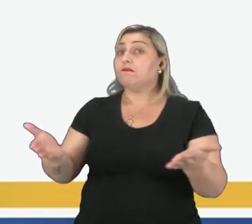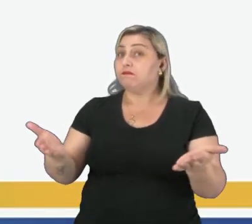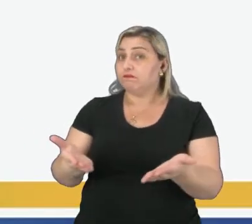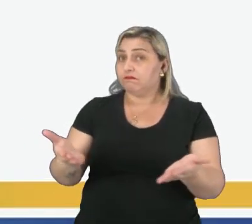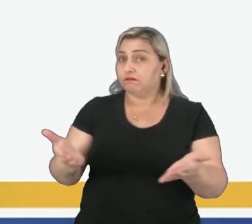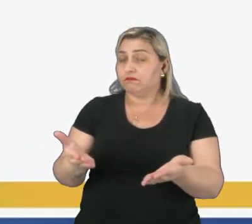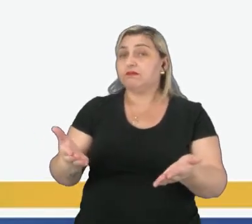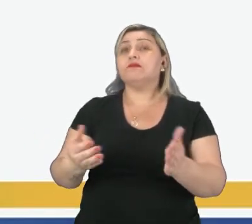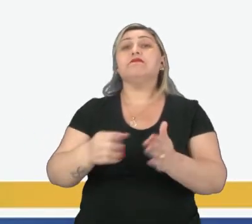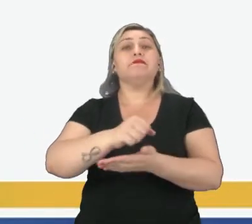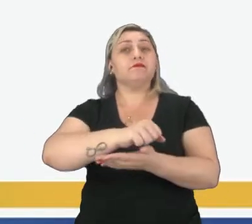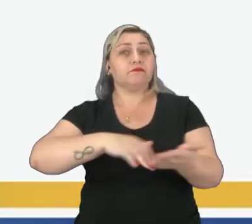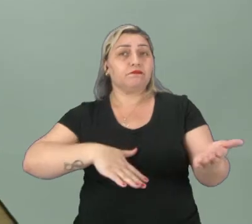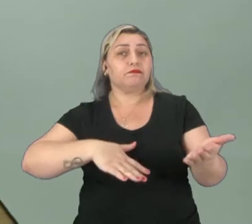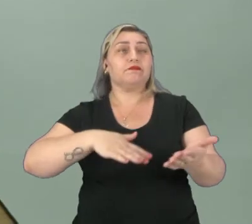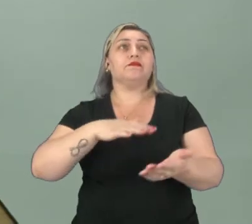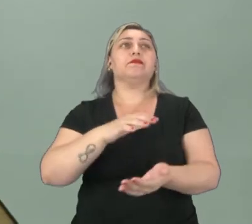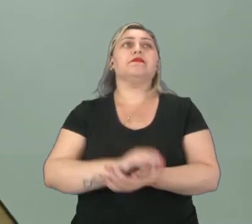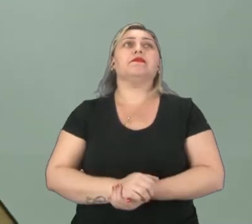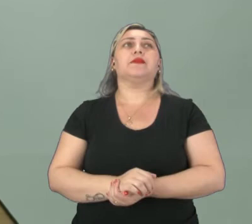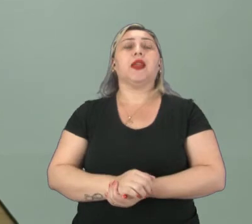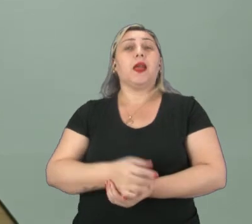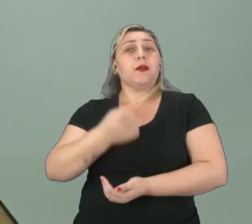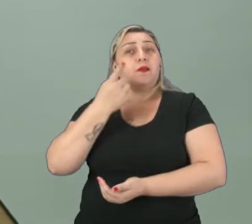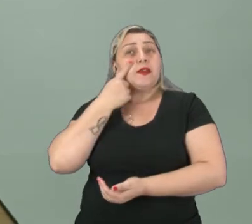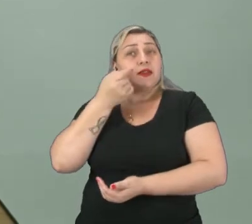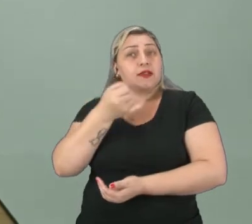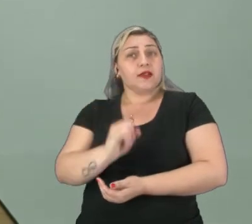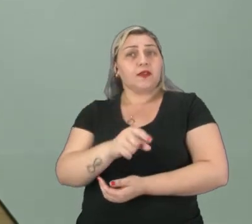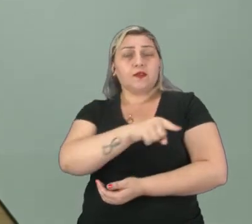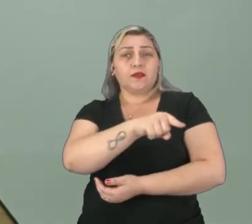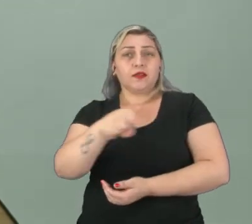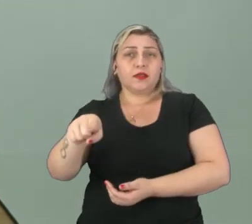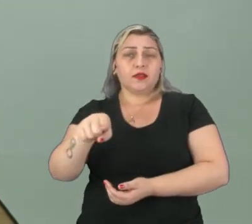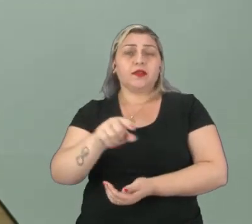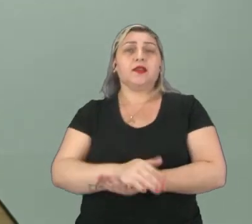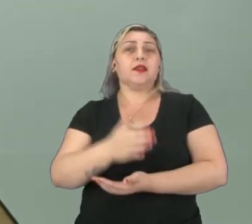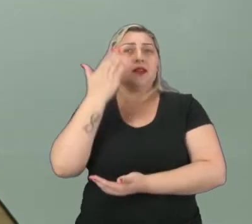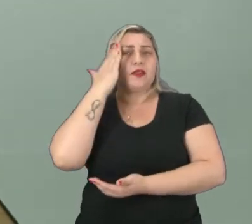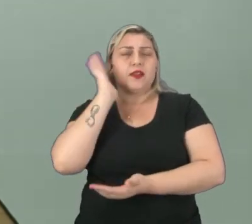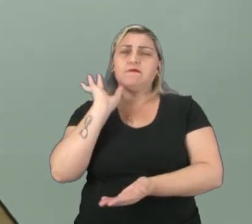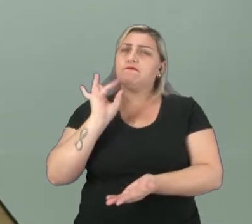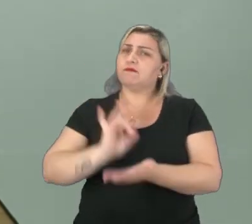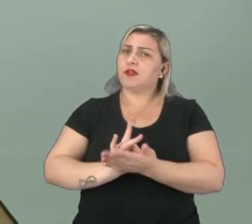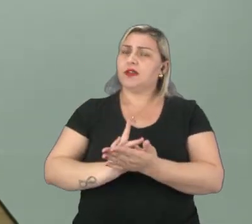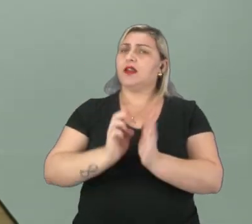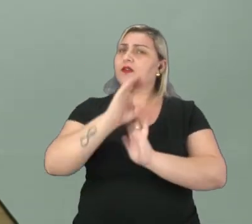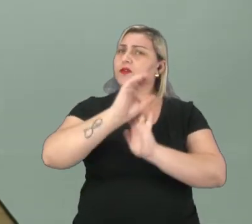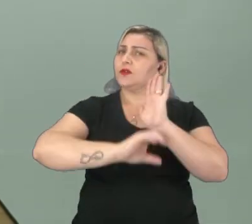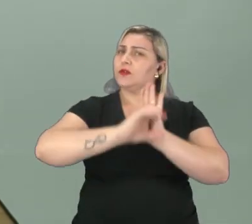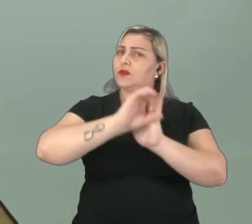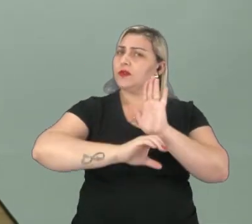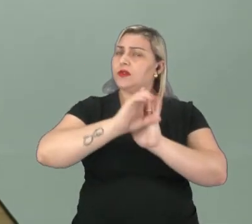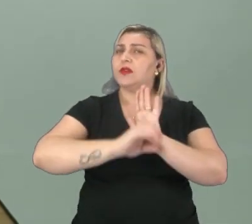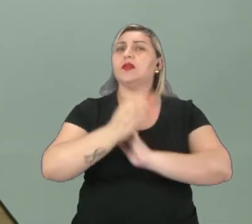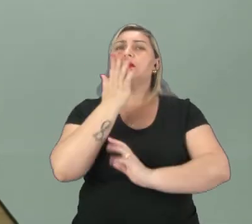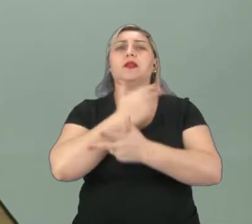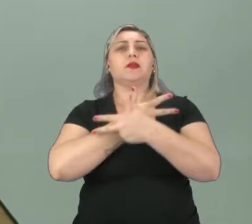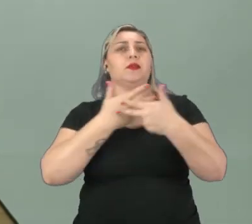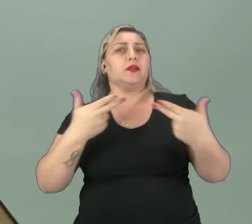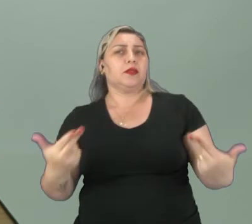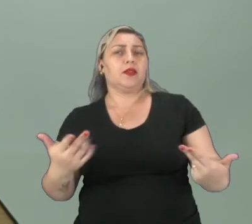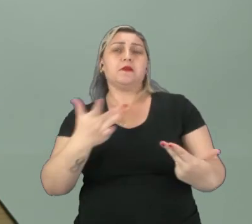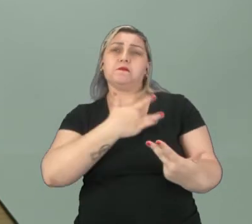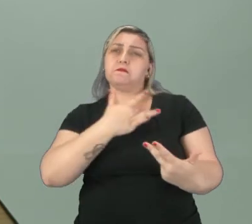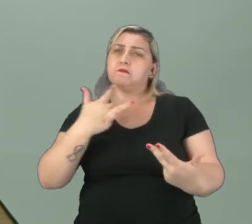Agora nós vamos para uma atividade, para ver se vocês entenderam bem sobre a alimentação,